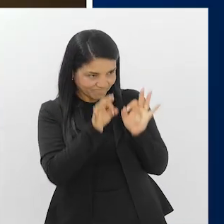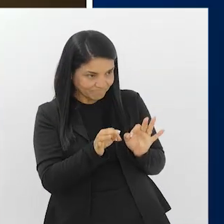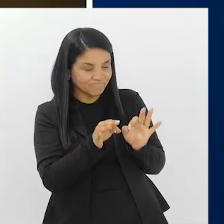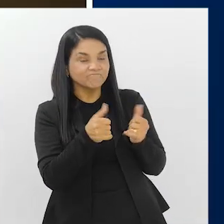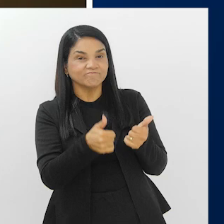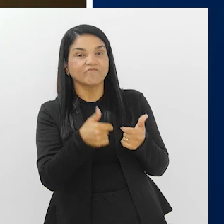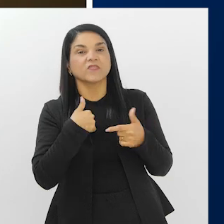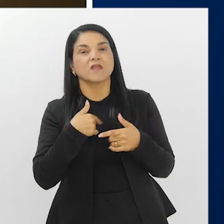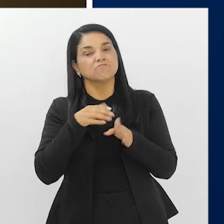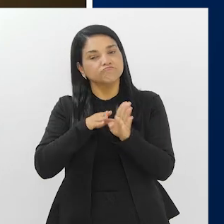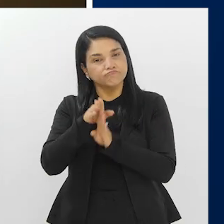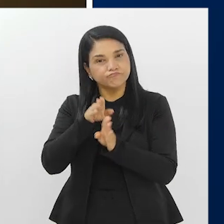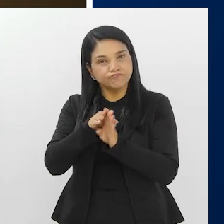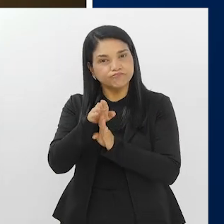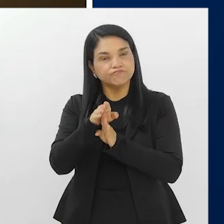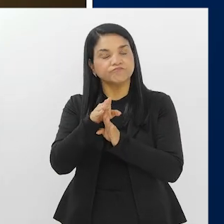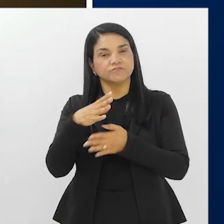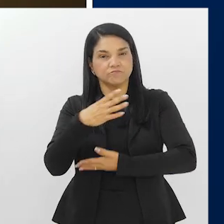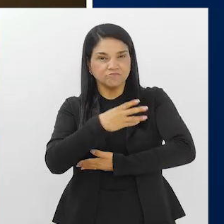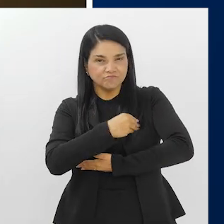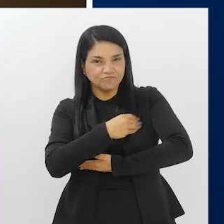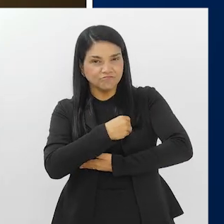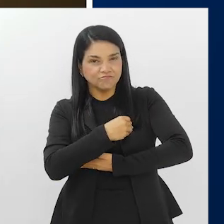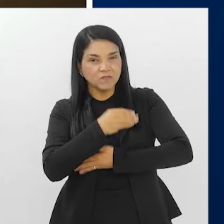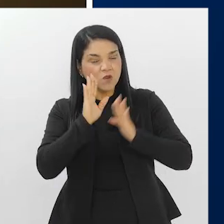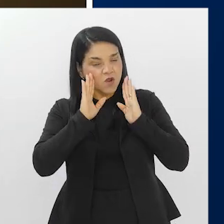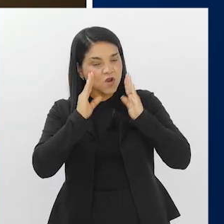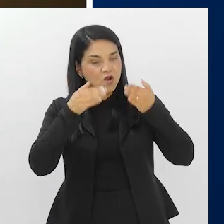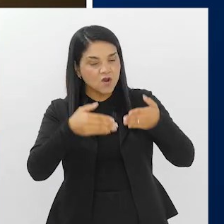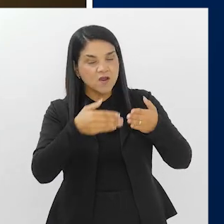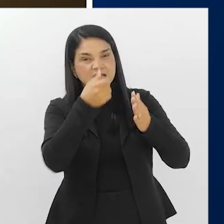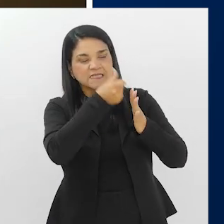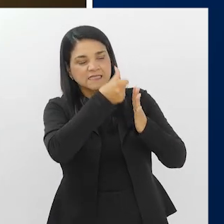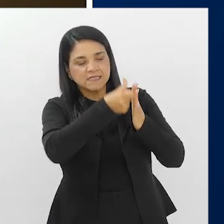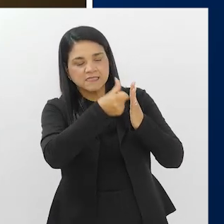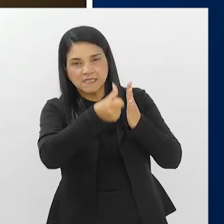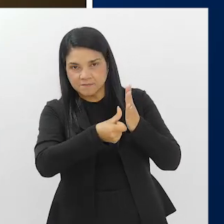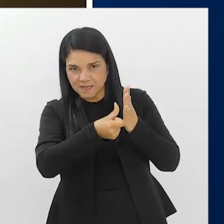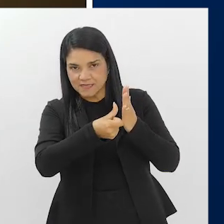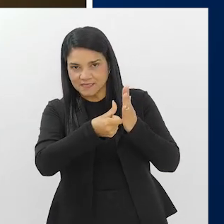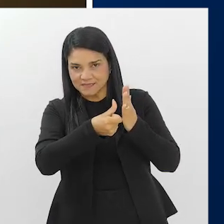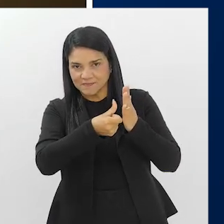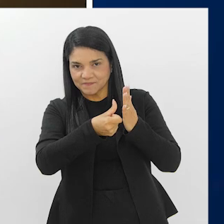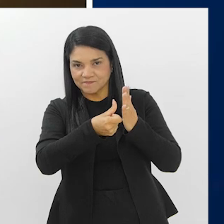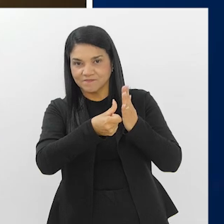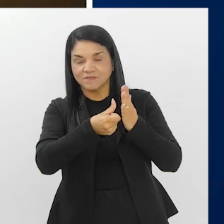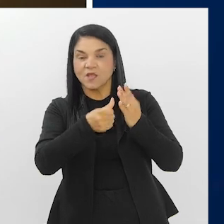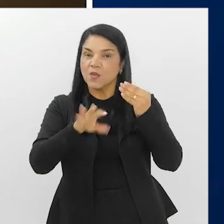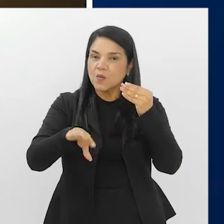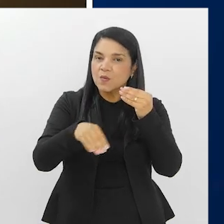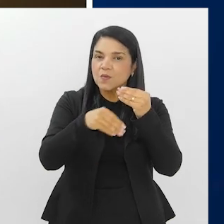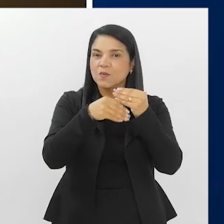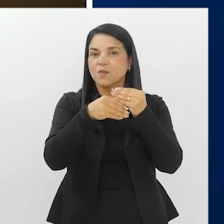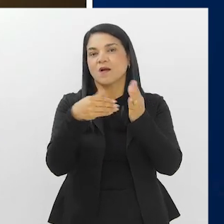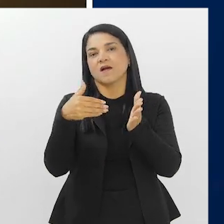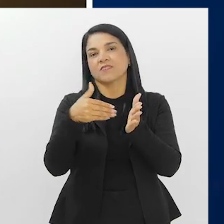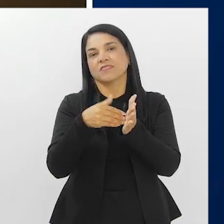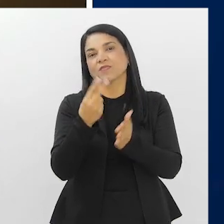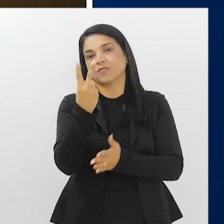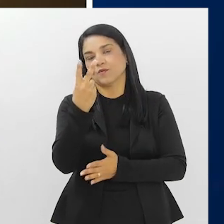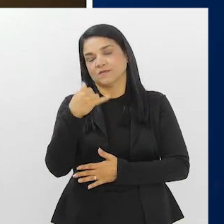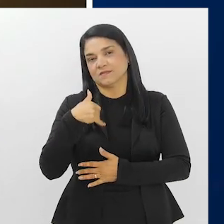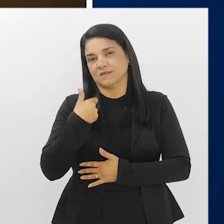nossa recomendação é que o aleitamento seja exclusivo até os 6 meses de idade e complementar até